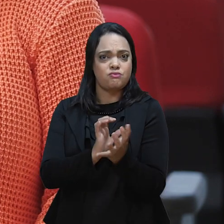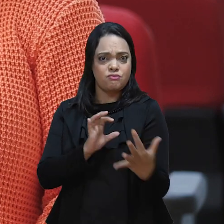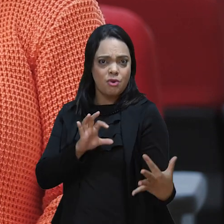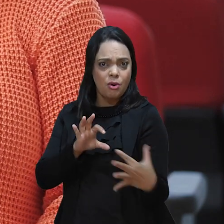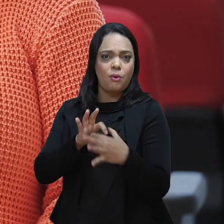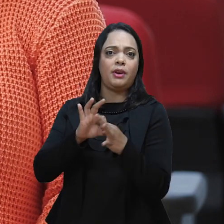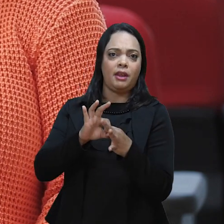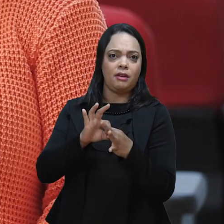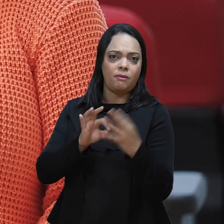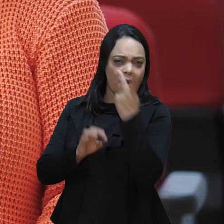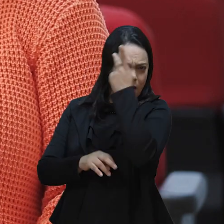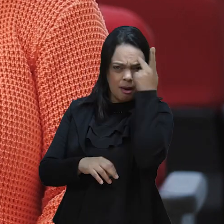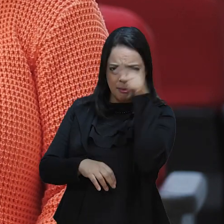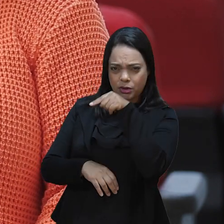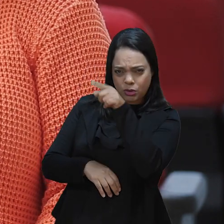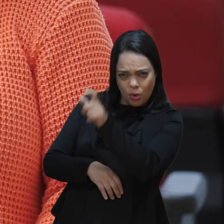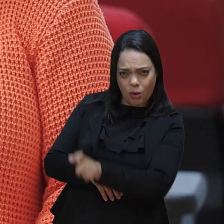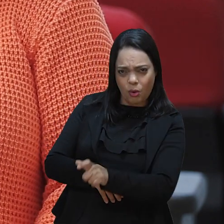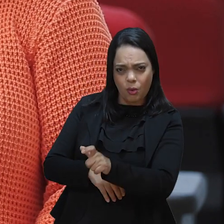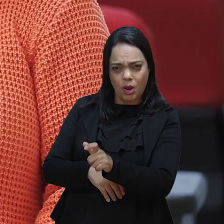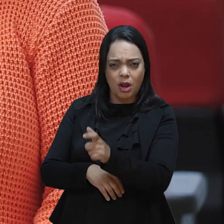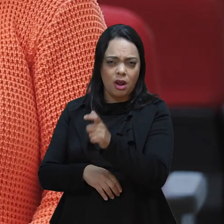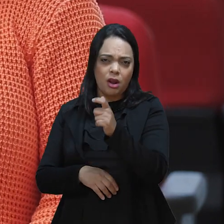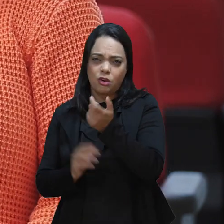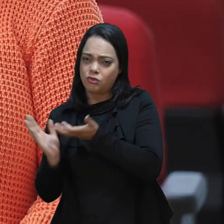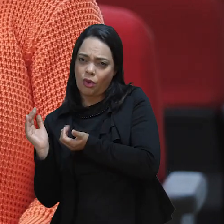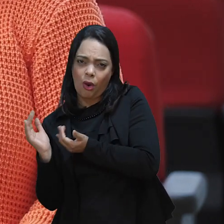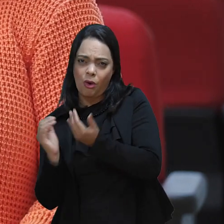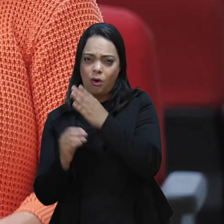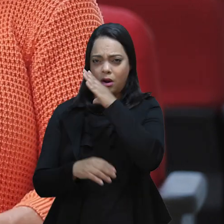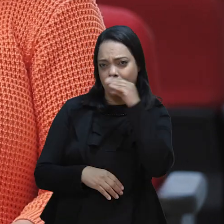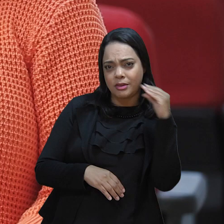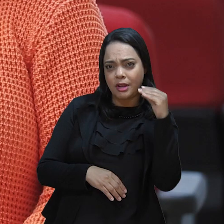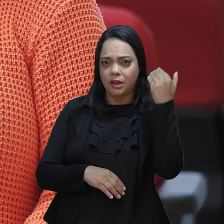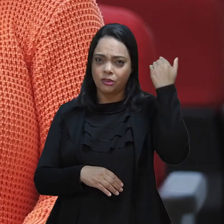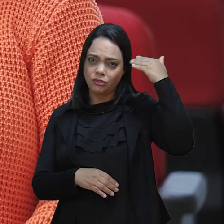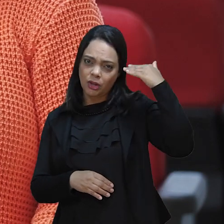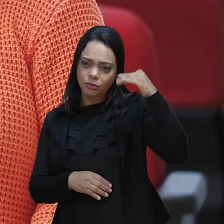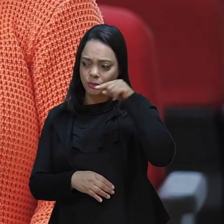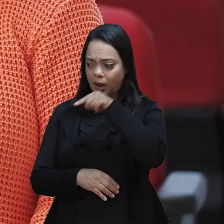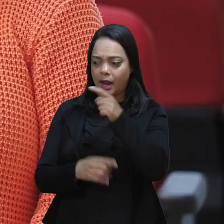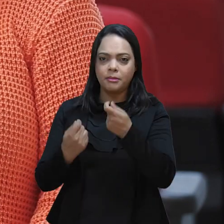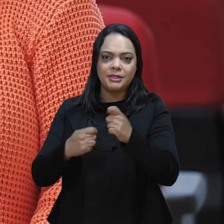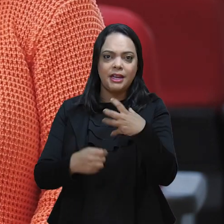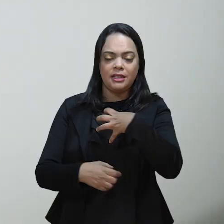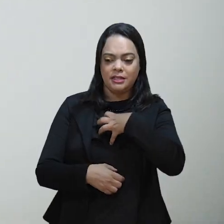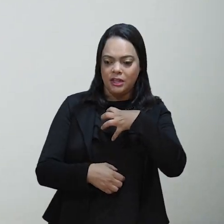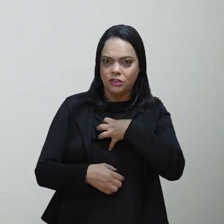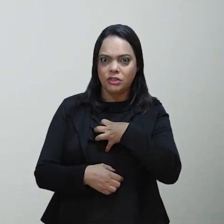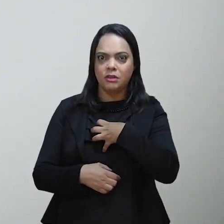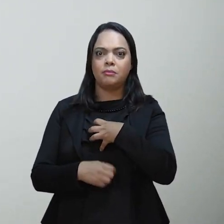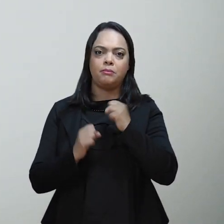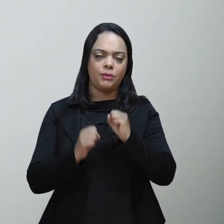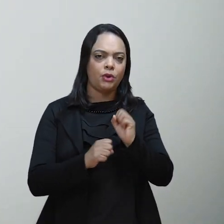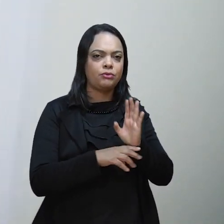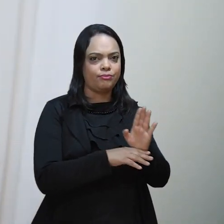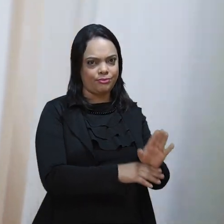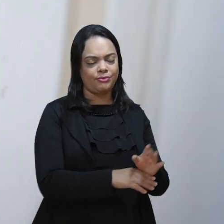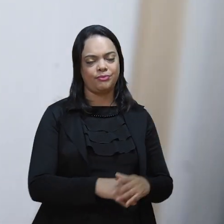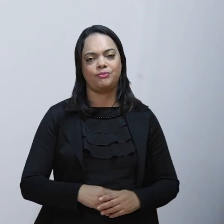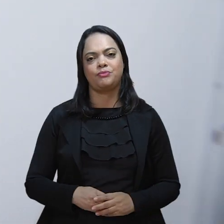que foi vítima, adolescente ou adulto, para que ela sinta que ela tem um lugar onde ela pode recorrer.